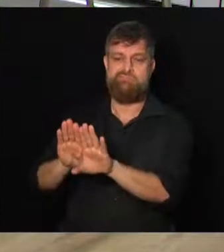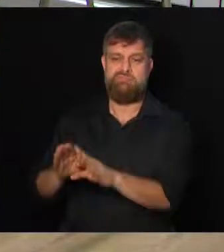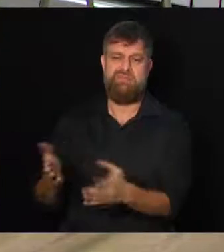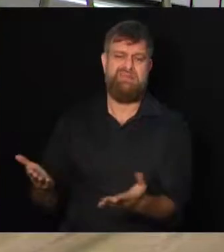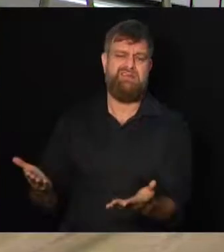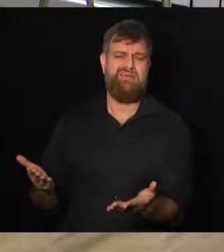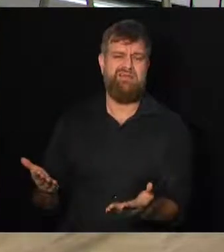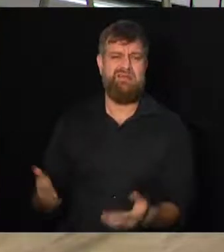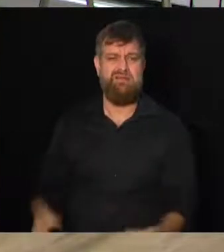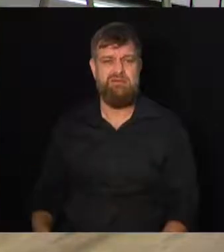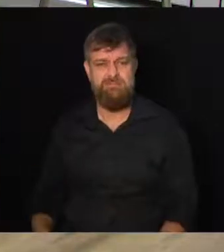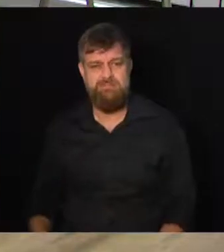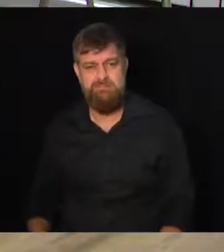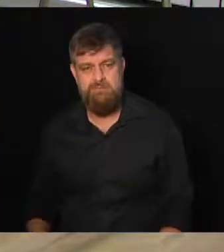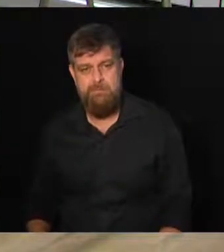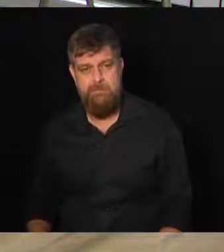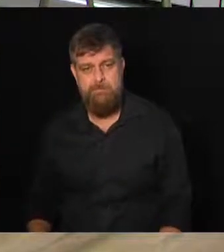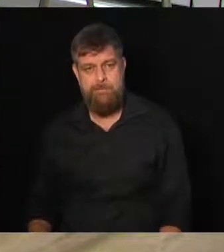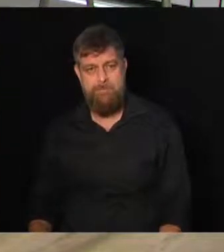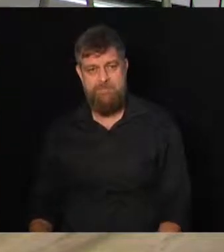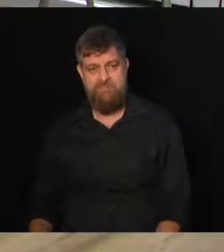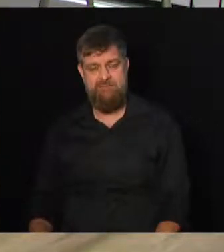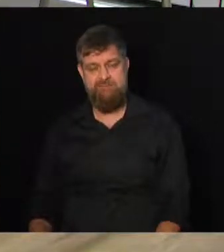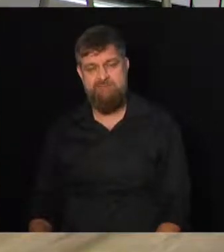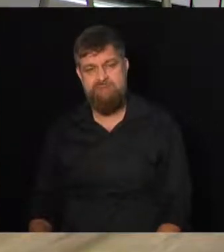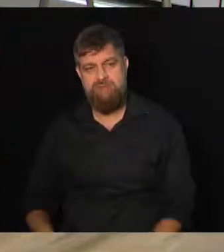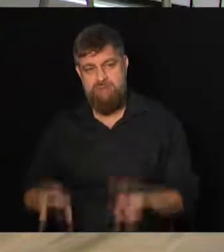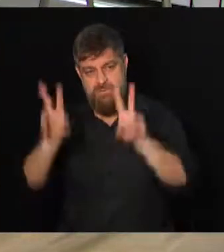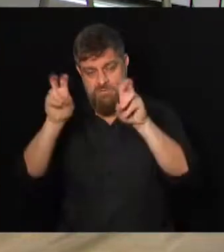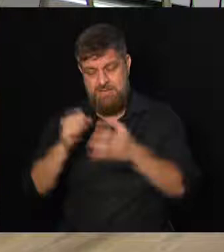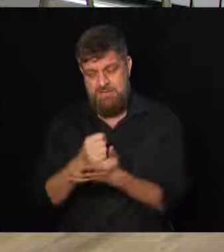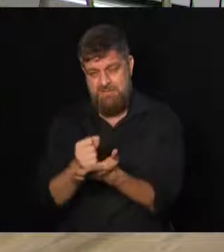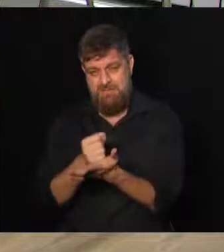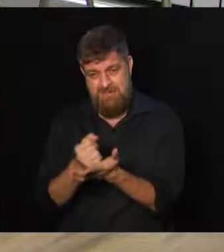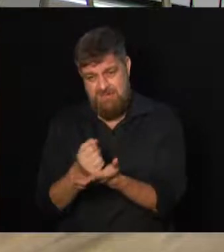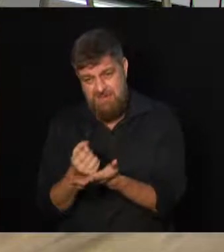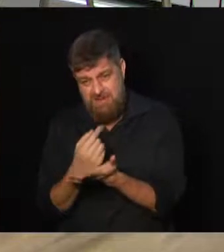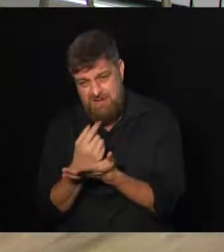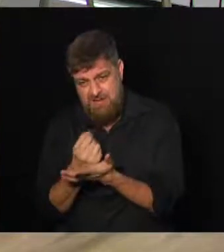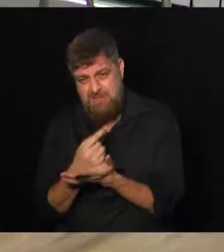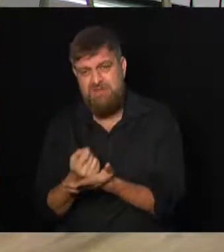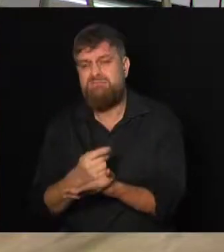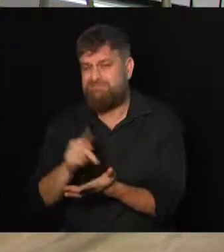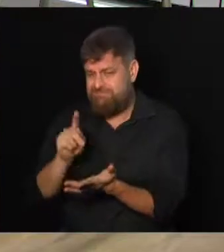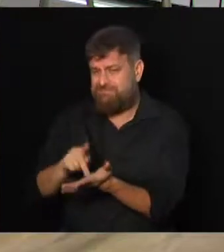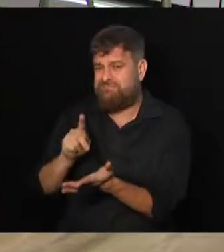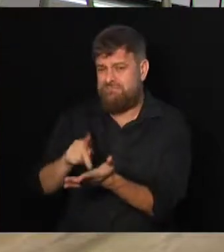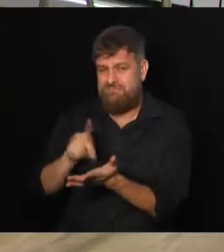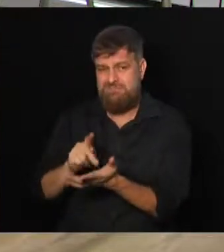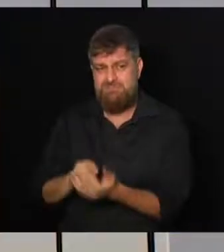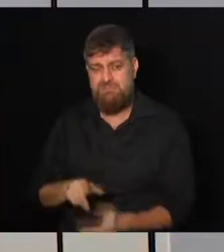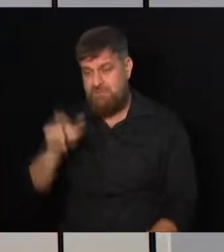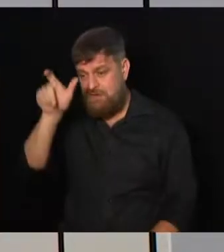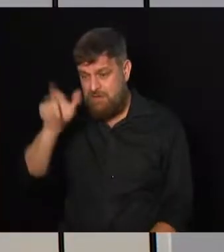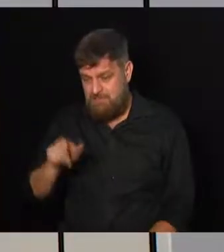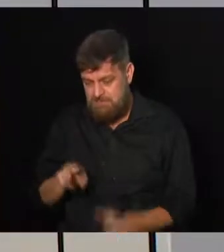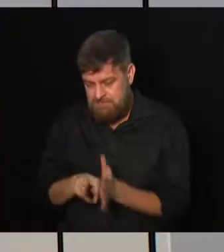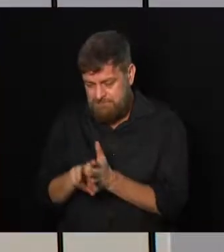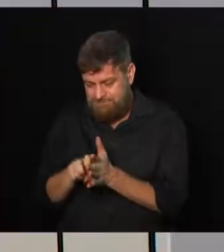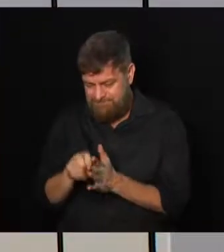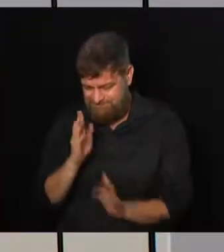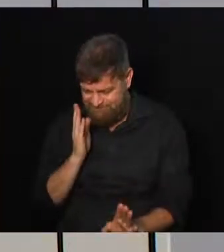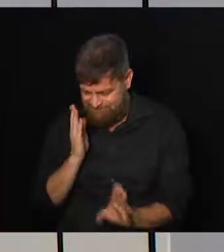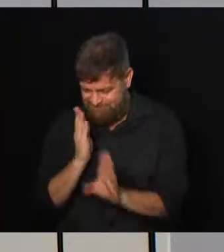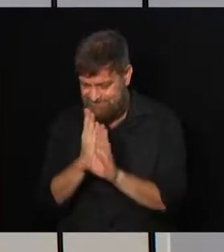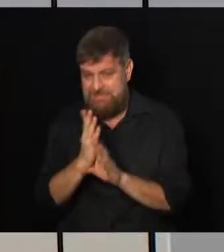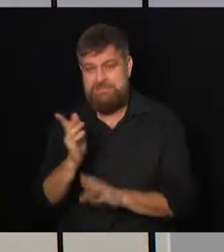na porta. O Campos, sabe que em relação aos medicamentos, isso é um fato mesmo, que assim que a pessoa já é diagnosticada que ela